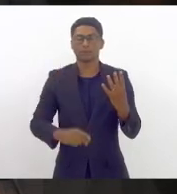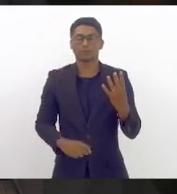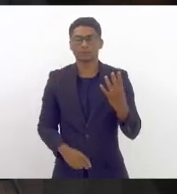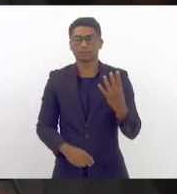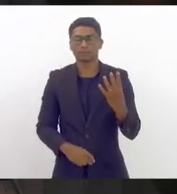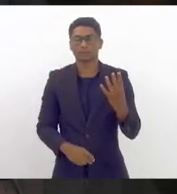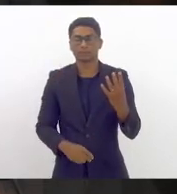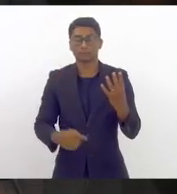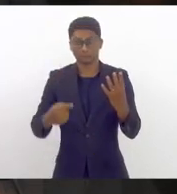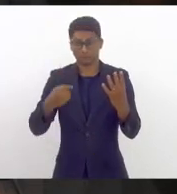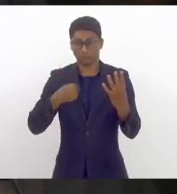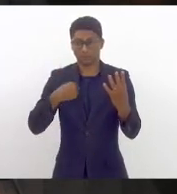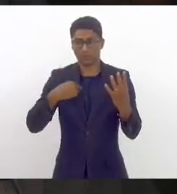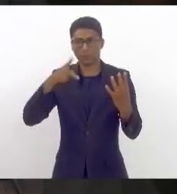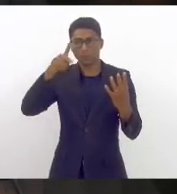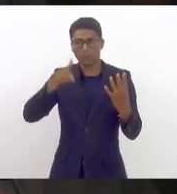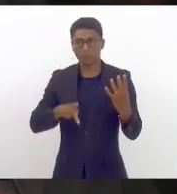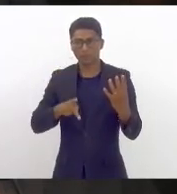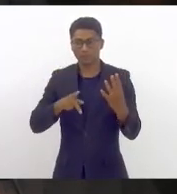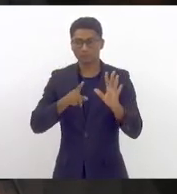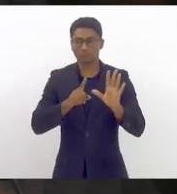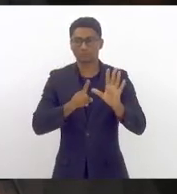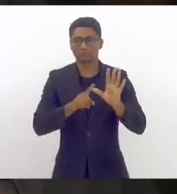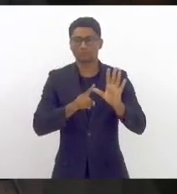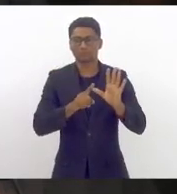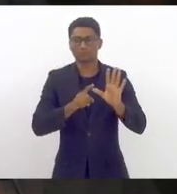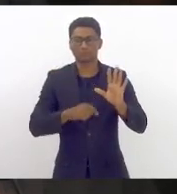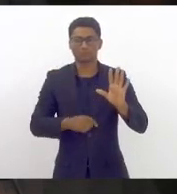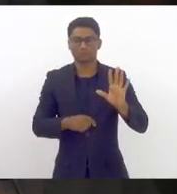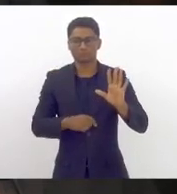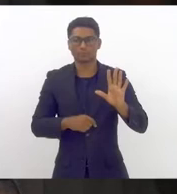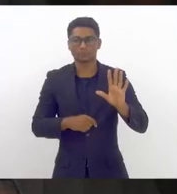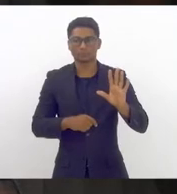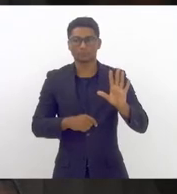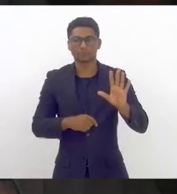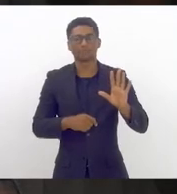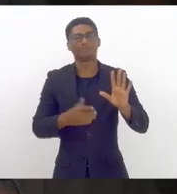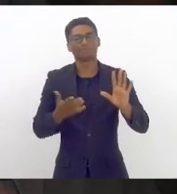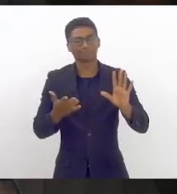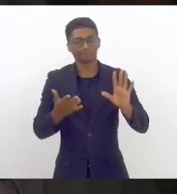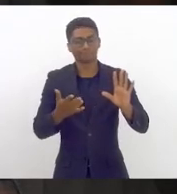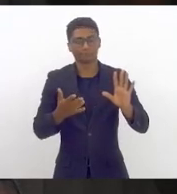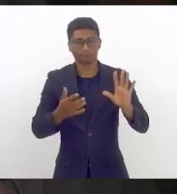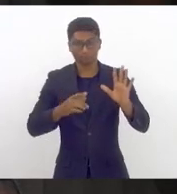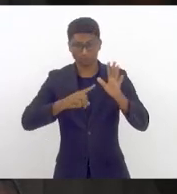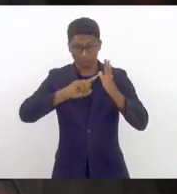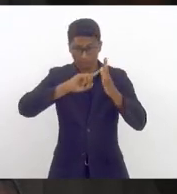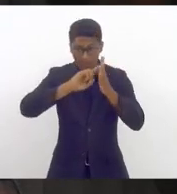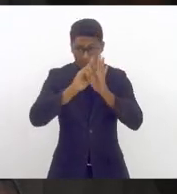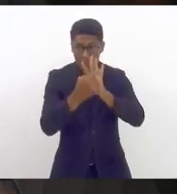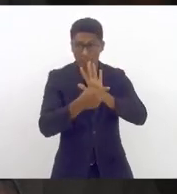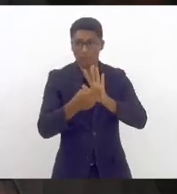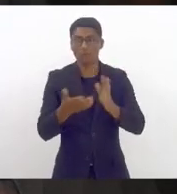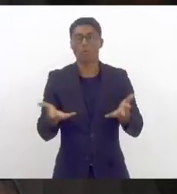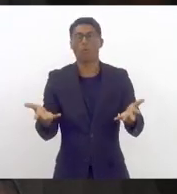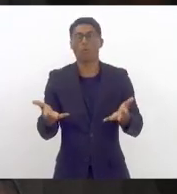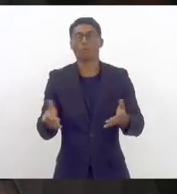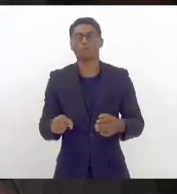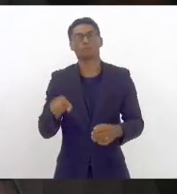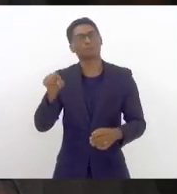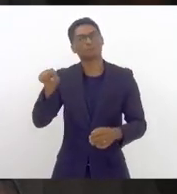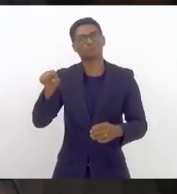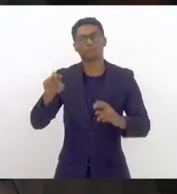sobre a minha presidência tô falando dos nomes que tiveram presente no dia de hoje